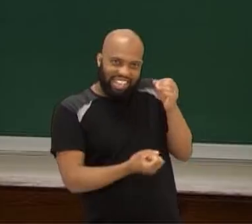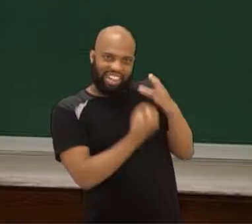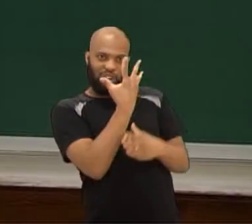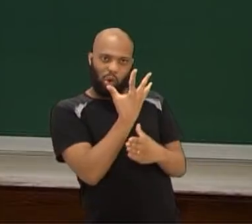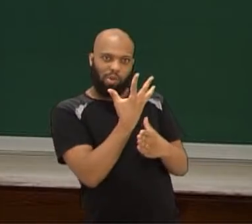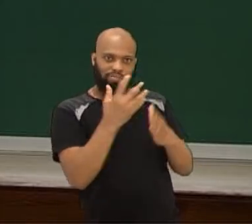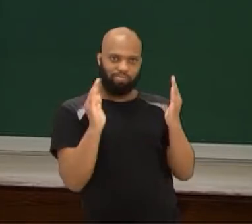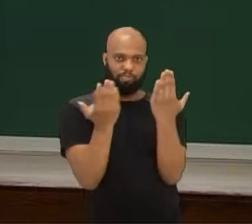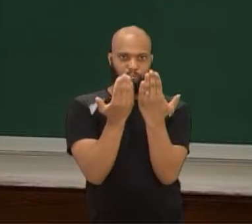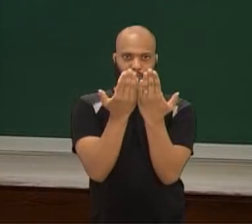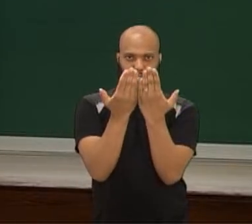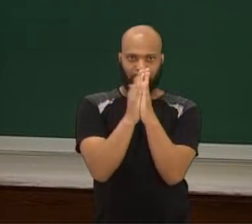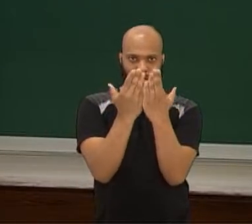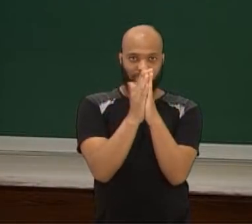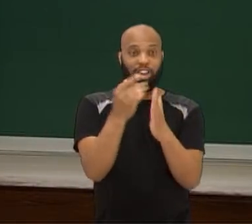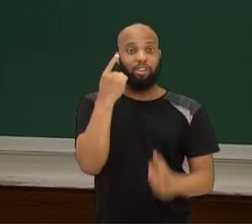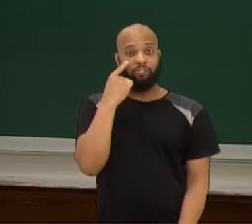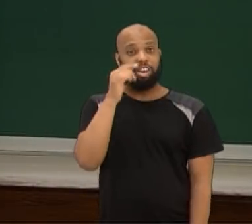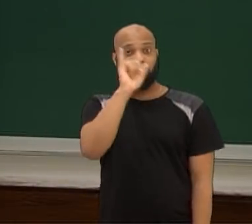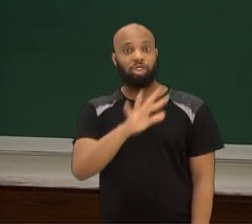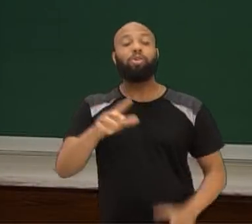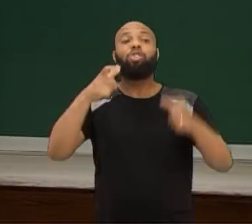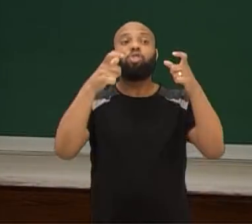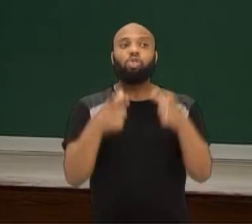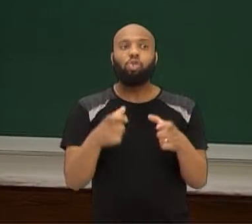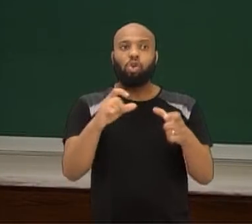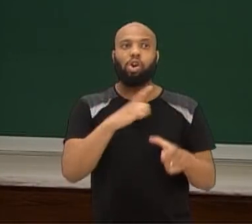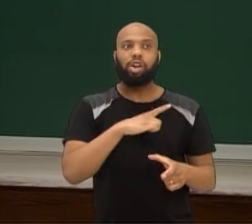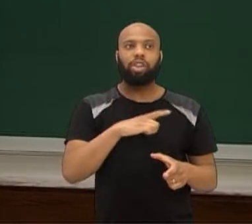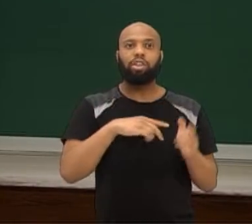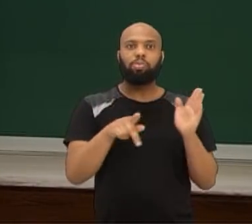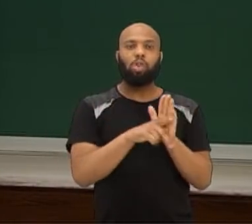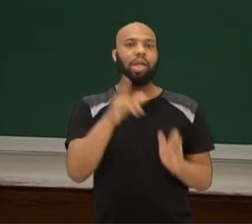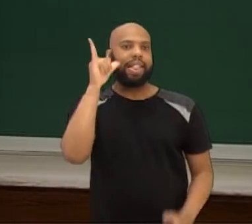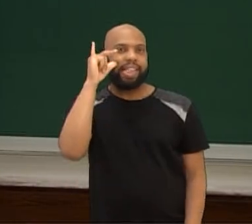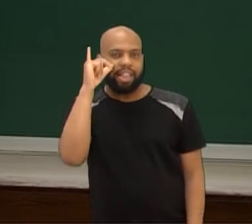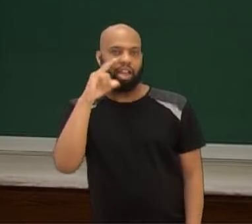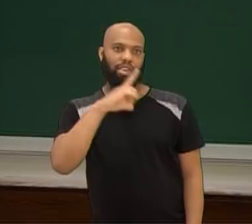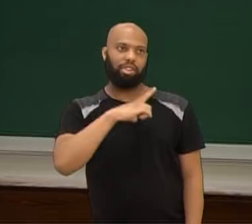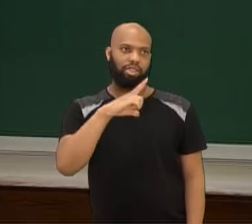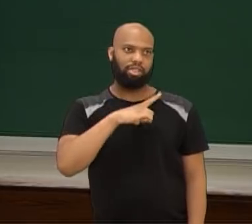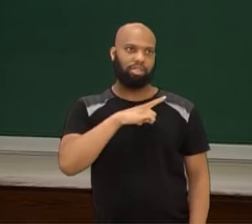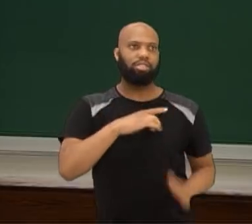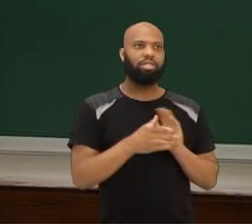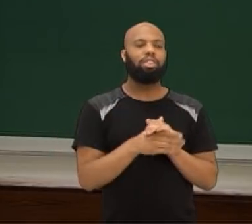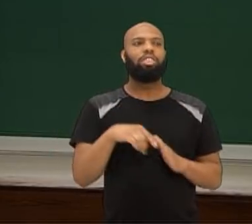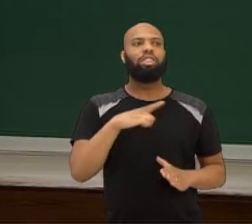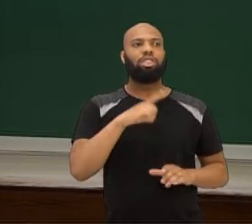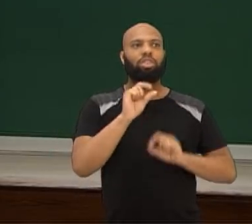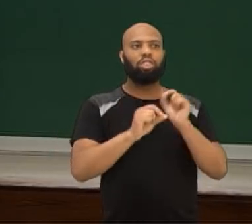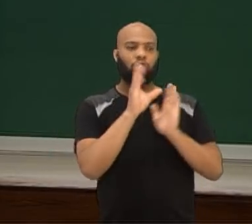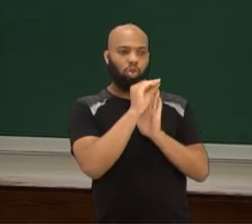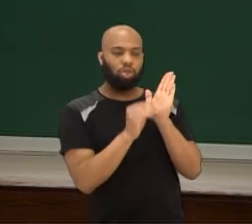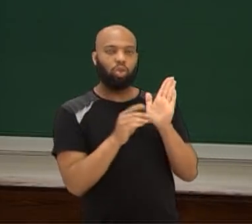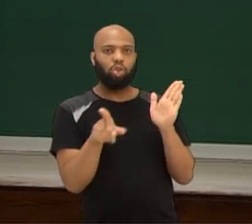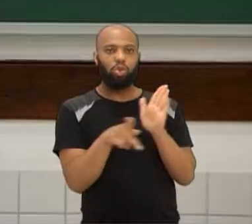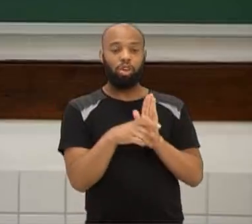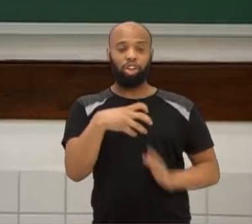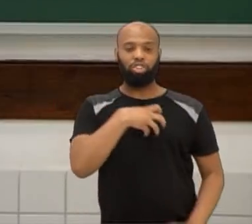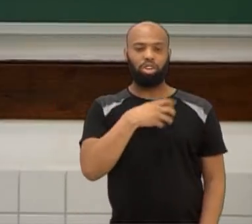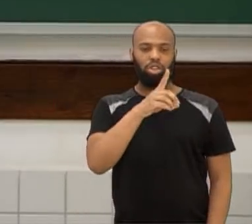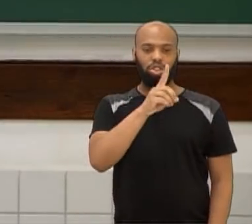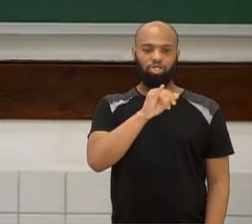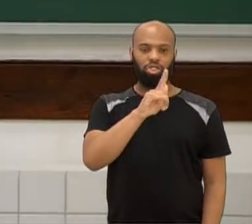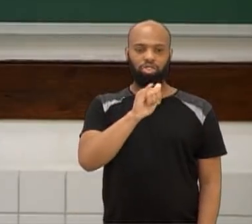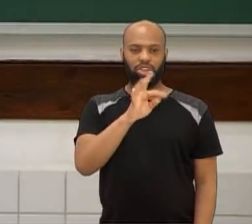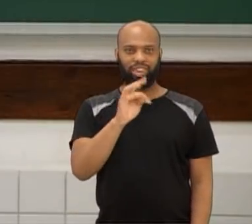Então, essa imagem circulou onde? Ela circulou no Instagram ali, no Os Conteúdo Digital. Então, já